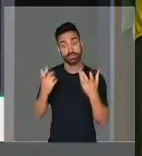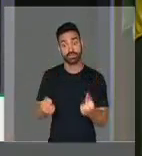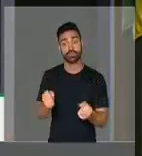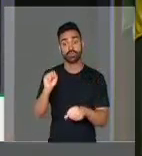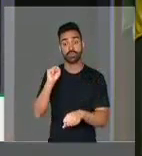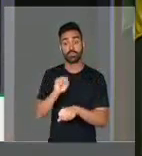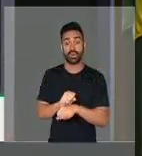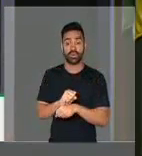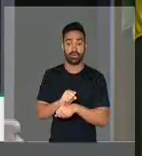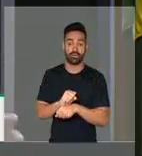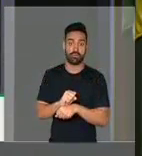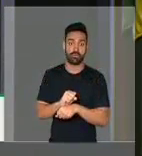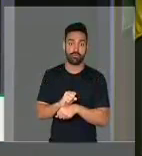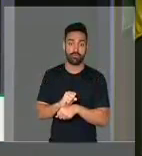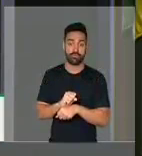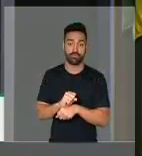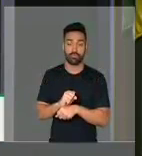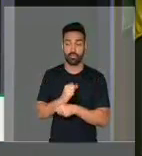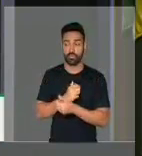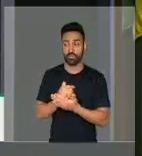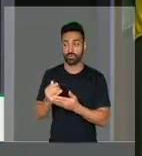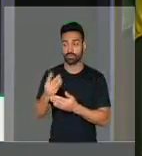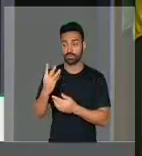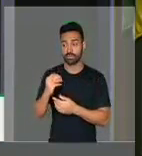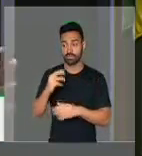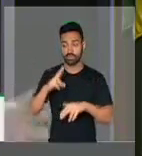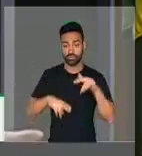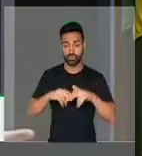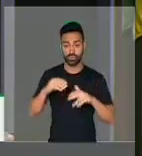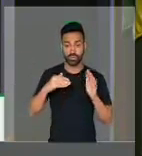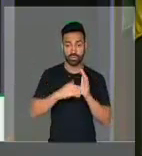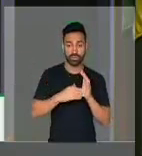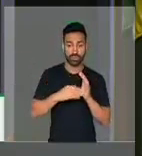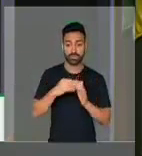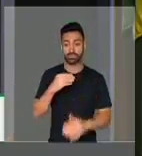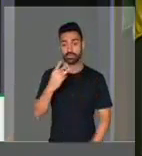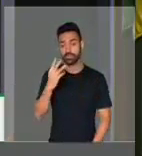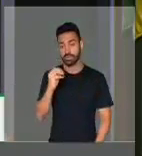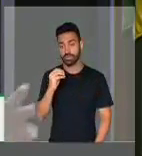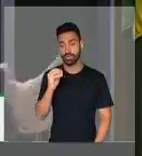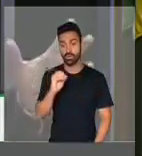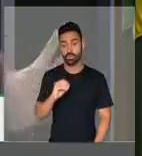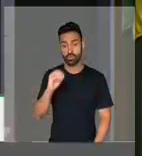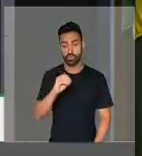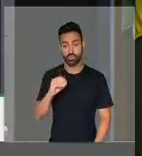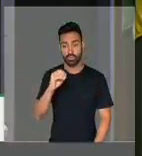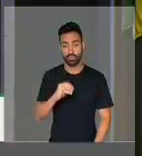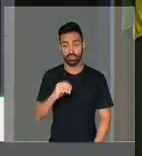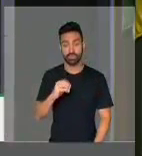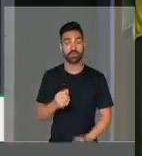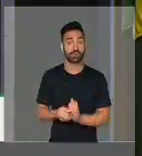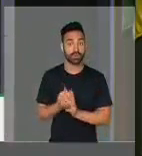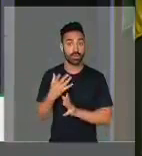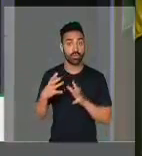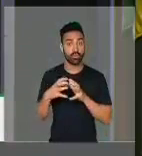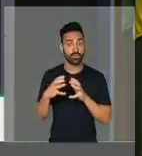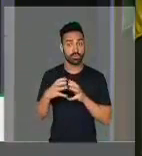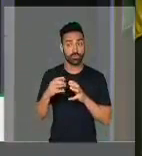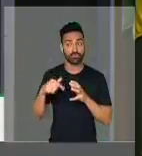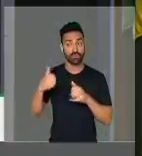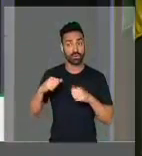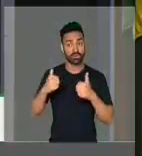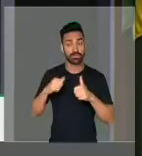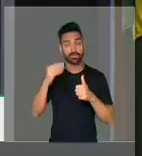a hibernação a partir do dia 30 de junho até 30 de outubro e constituiu a comissão para